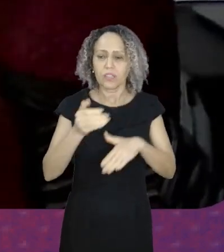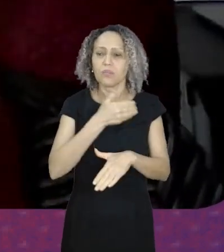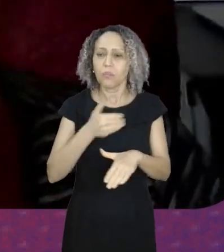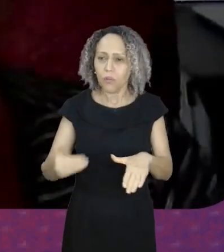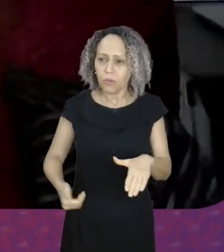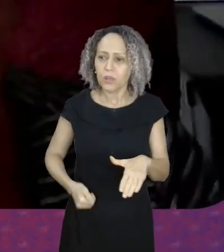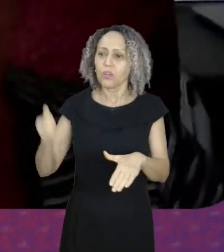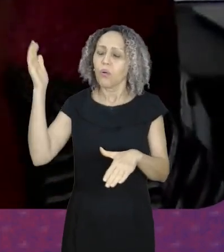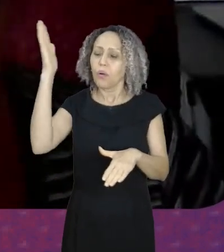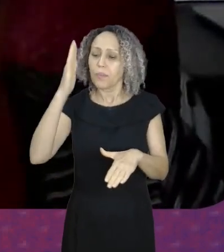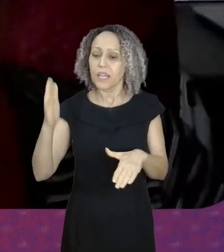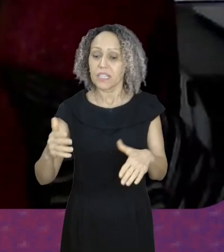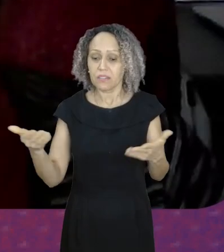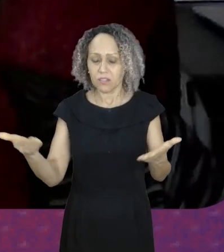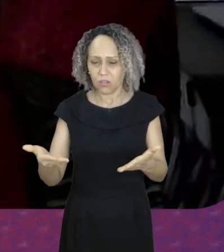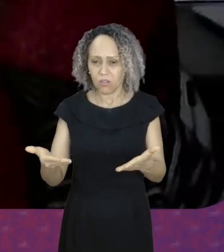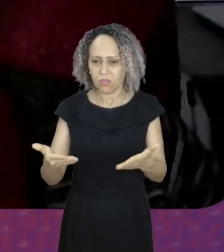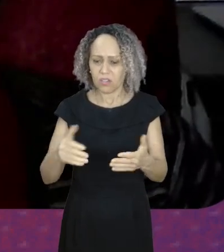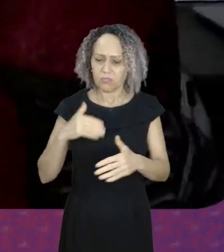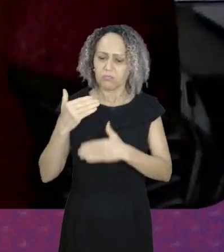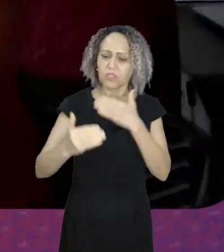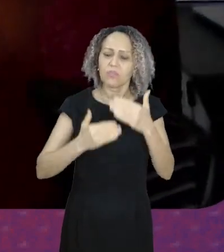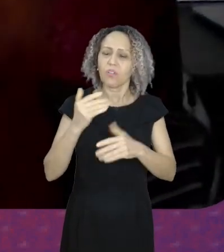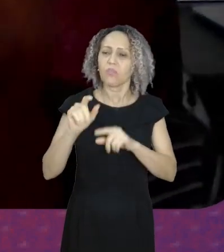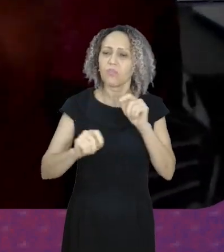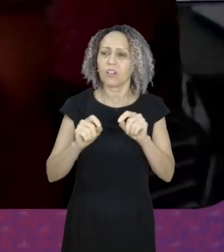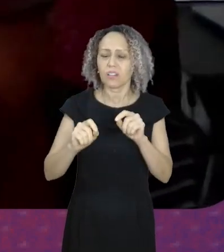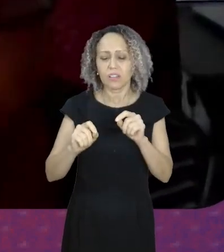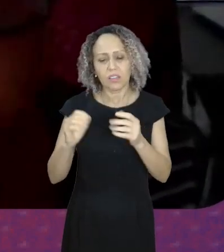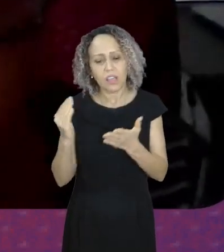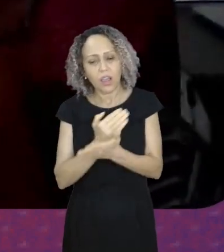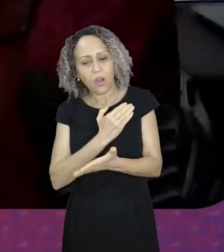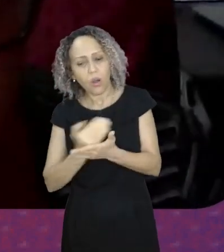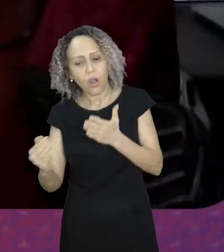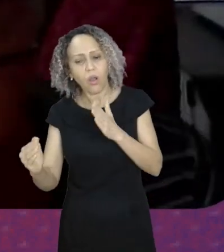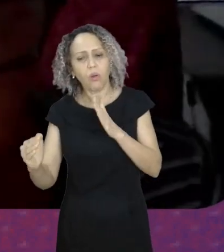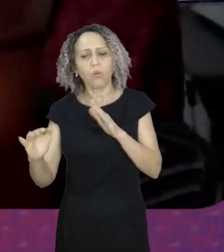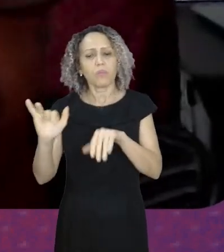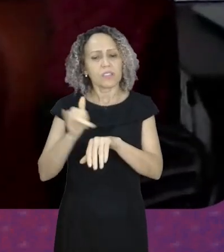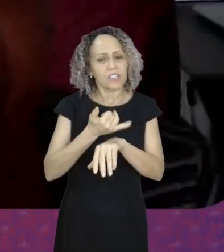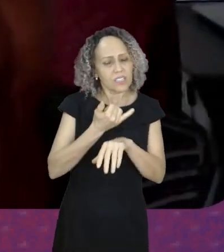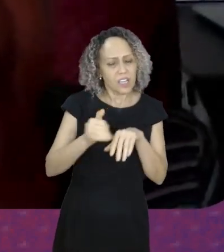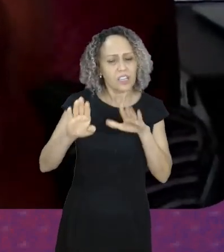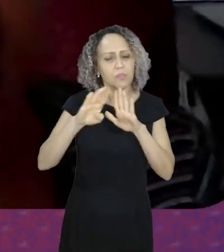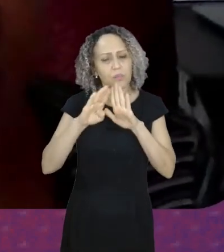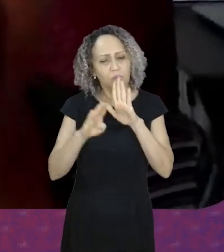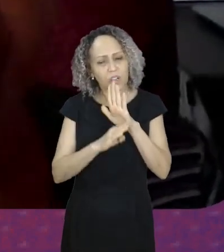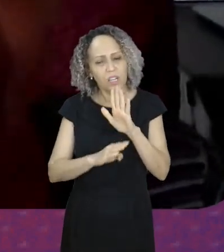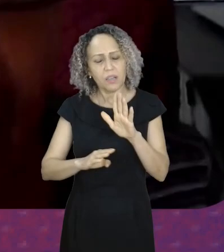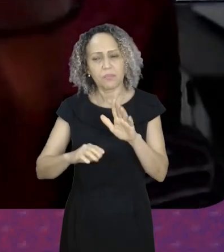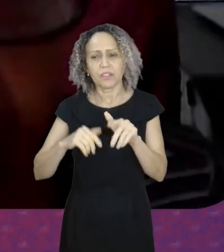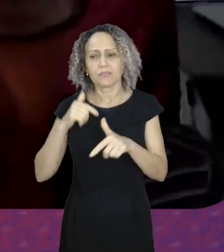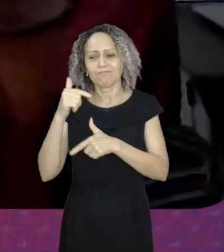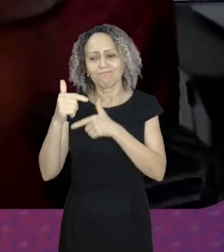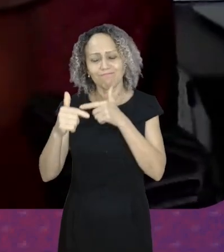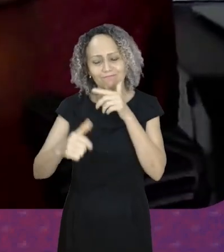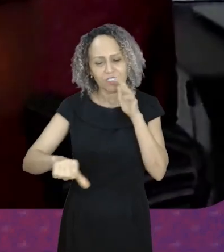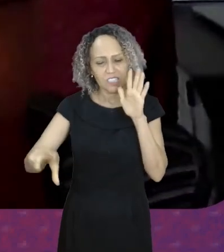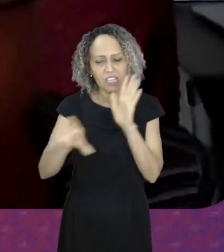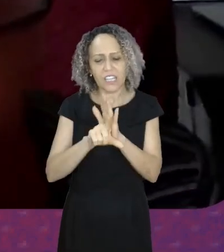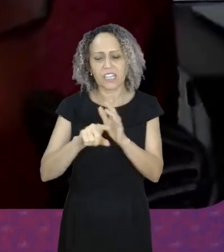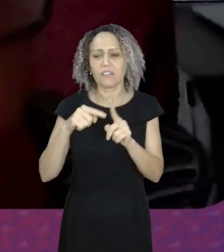Brasil hoje desenvolvem algum programa de ação afirmativa. E a demanda,